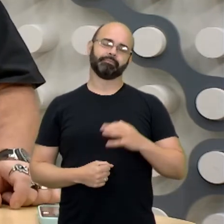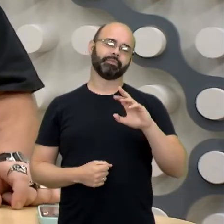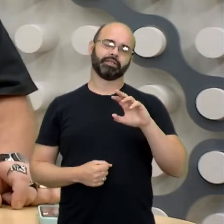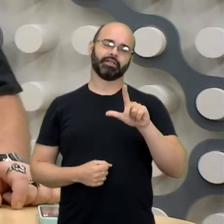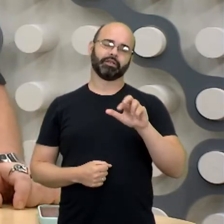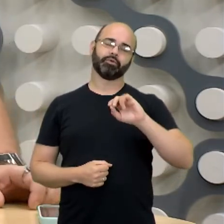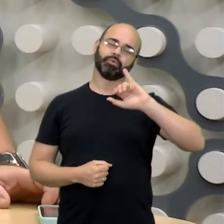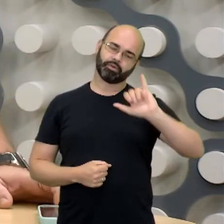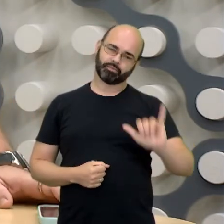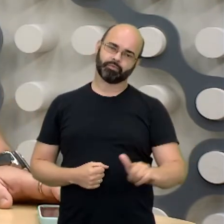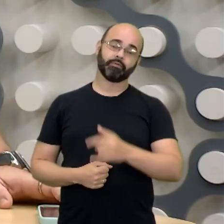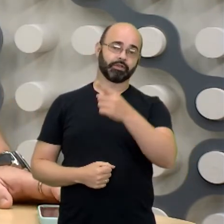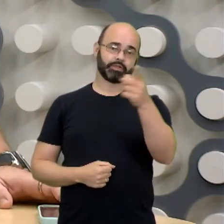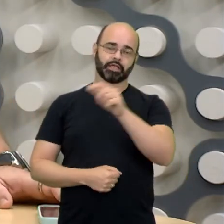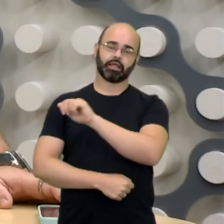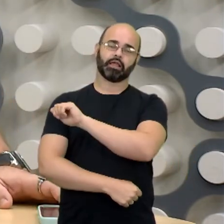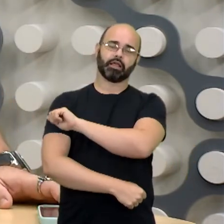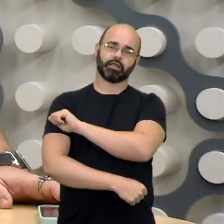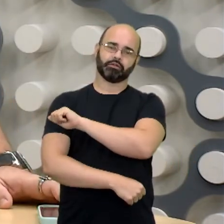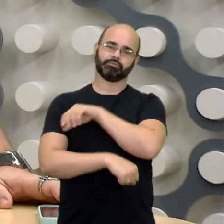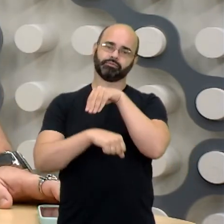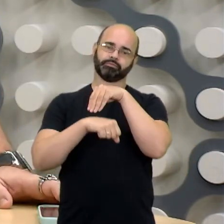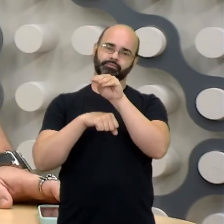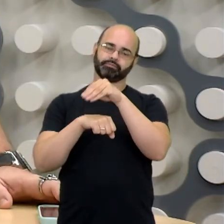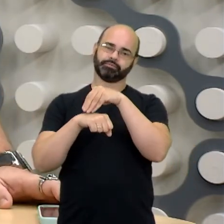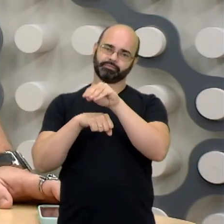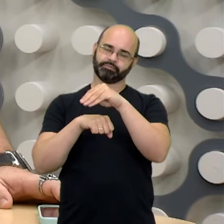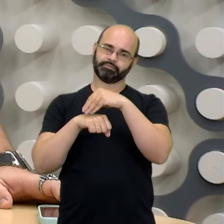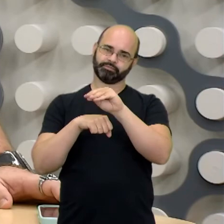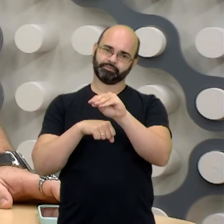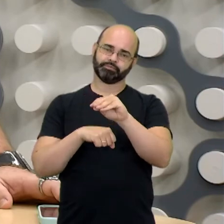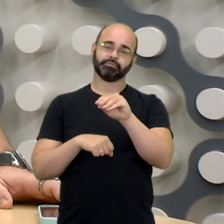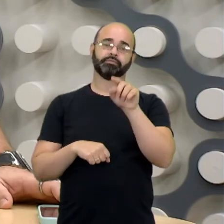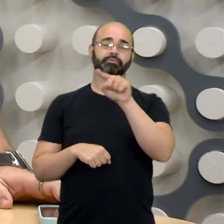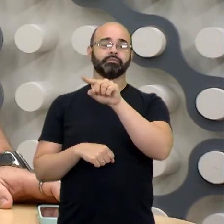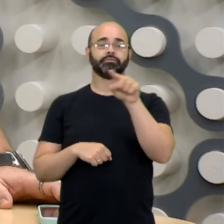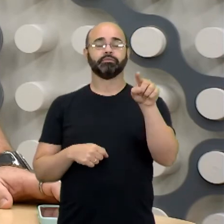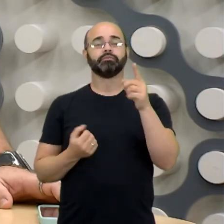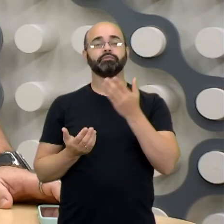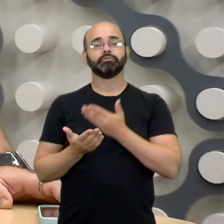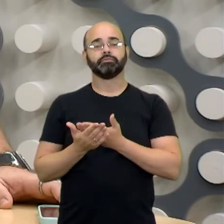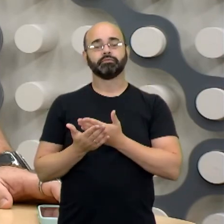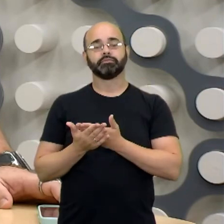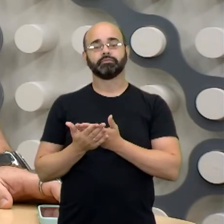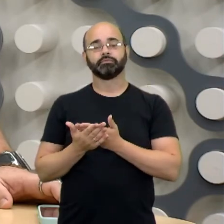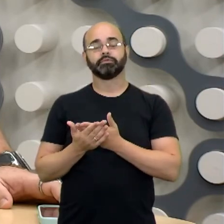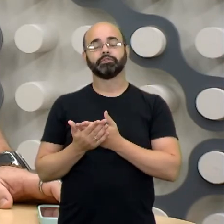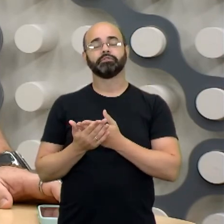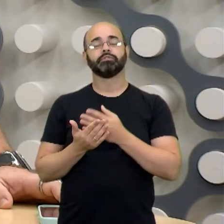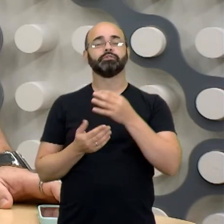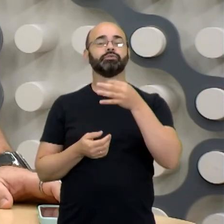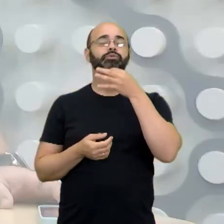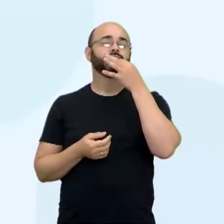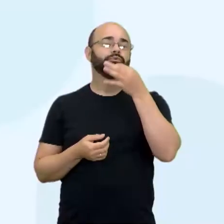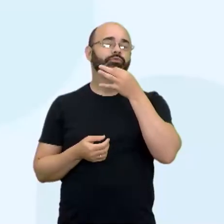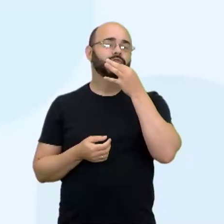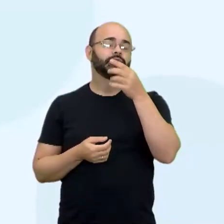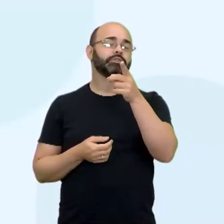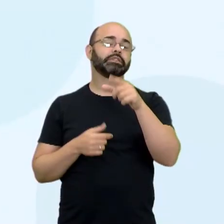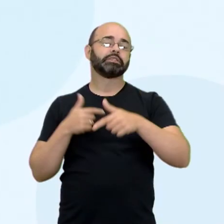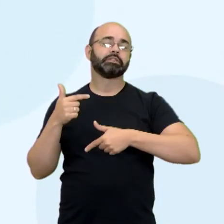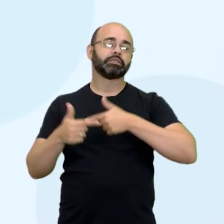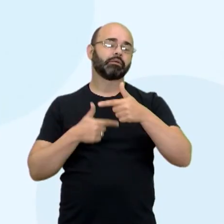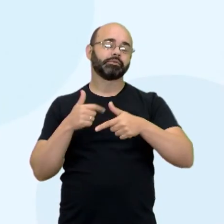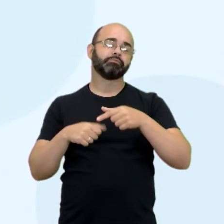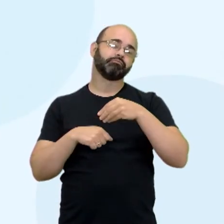o aluno, né, e aí passando aí para vocês, né, uma orientação para o estudante aí como sugestão, né, de trabalho